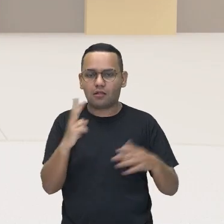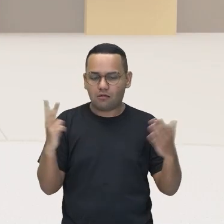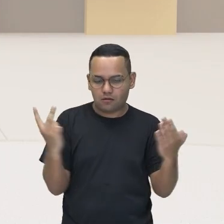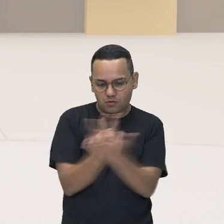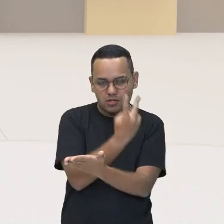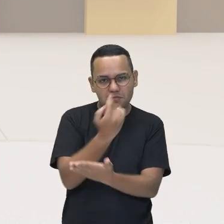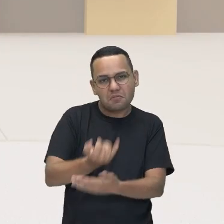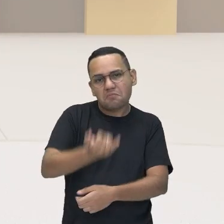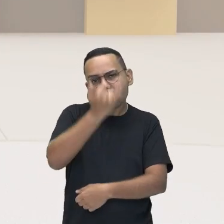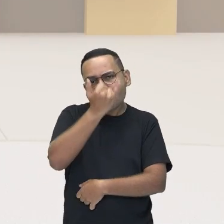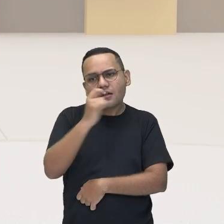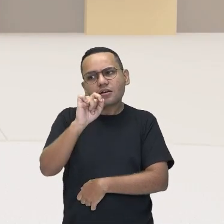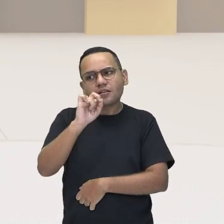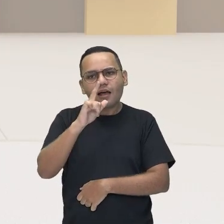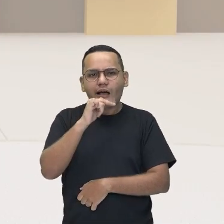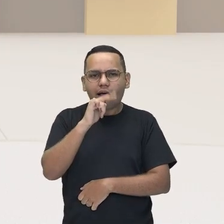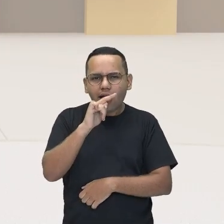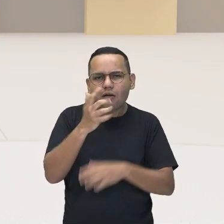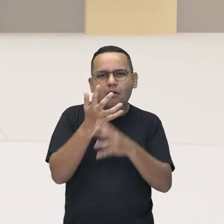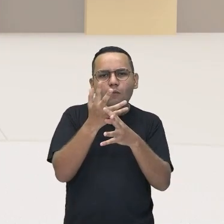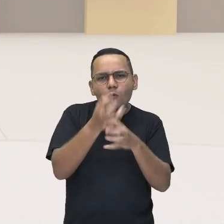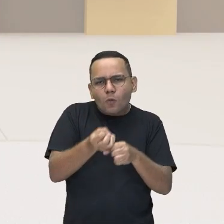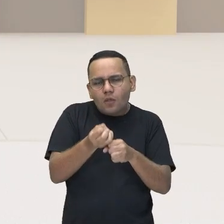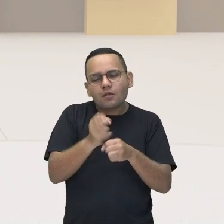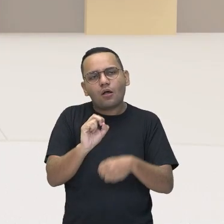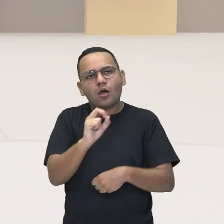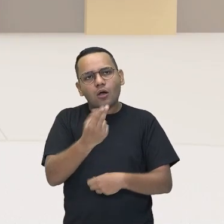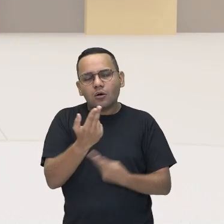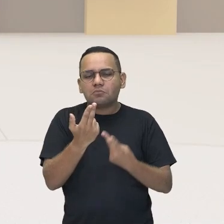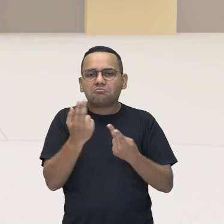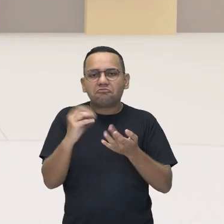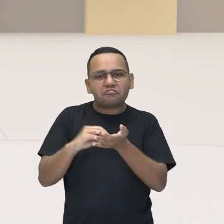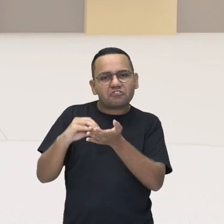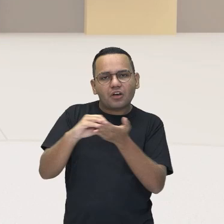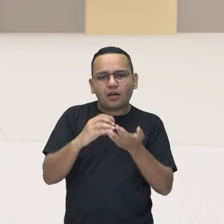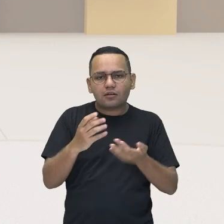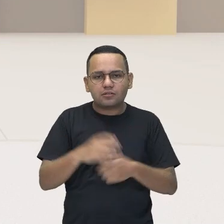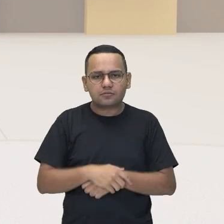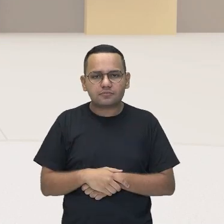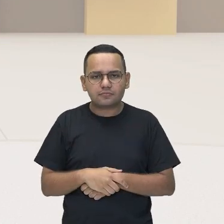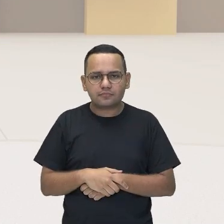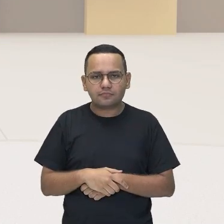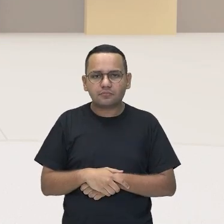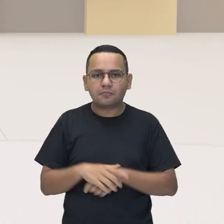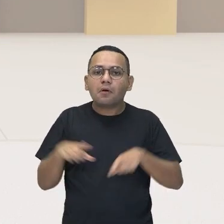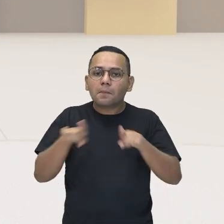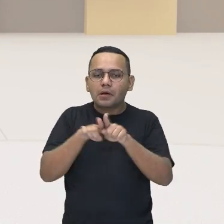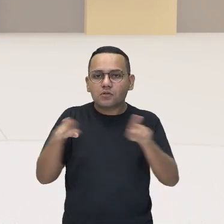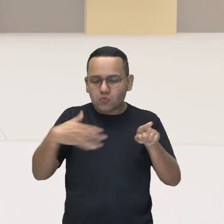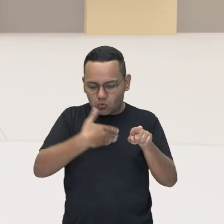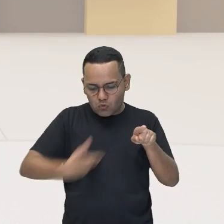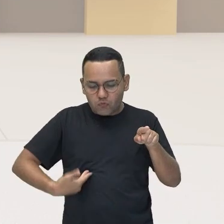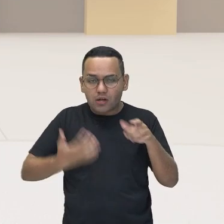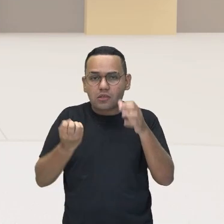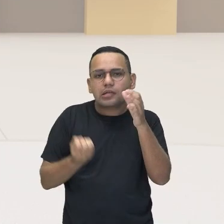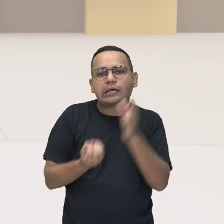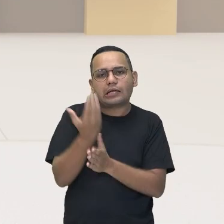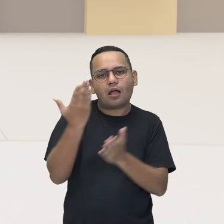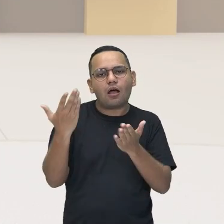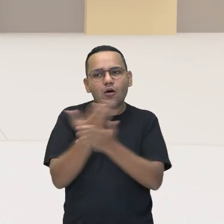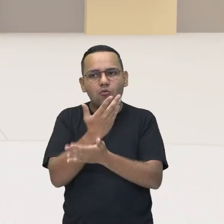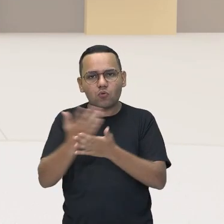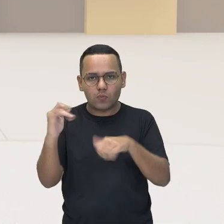grande seca que a gente teve, né, a grande estiagem, às vezes os governos, né, criam algumas situações